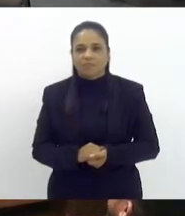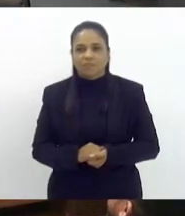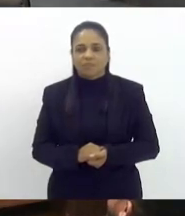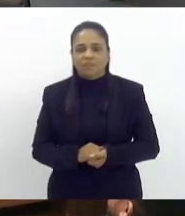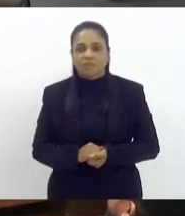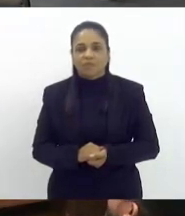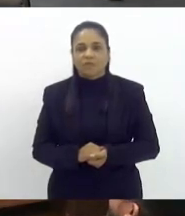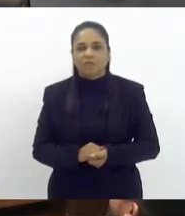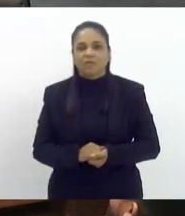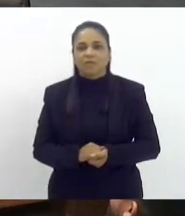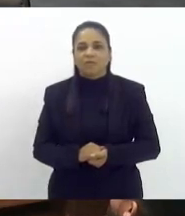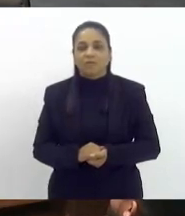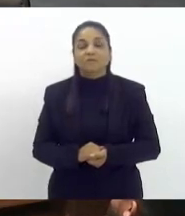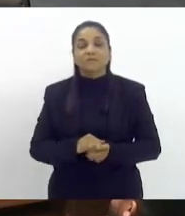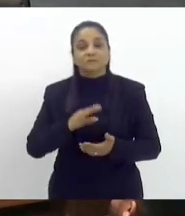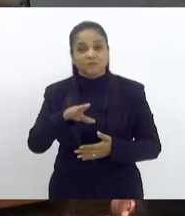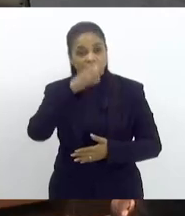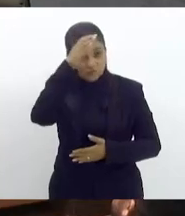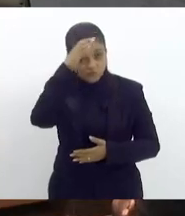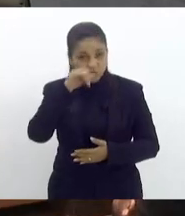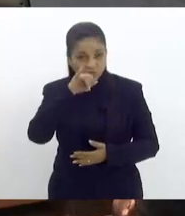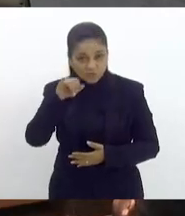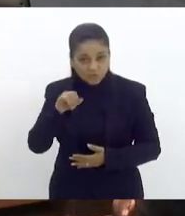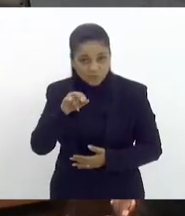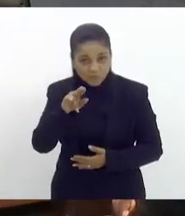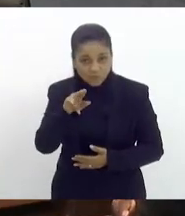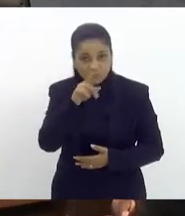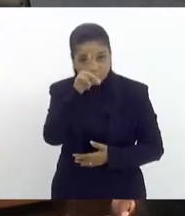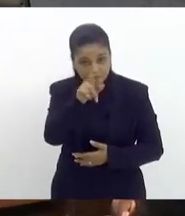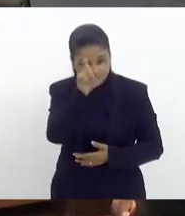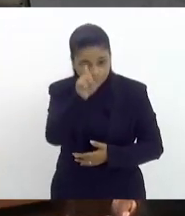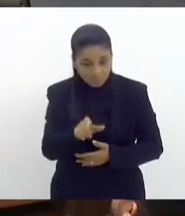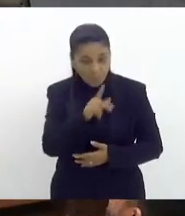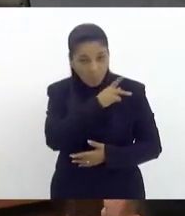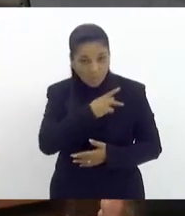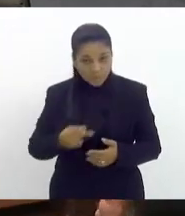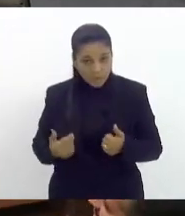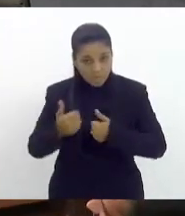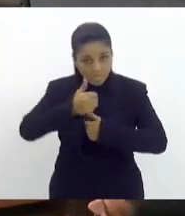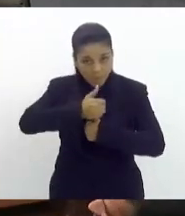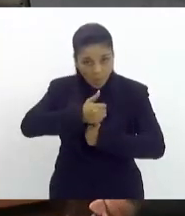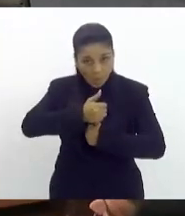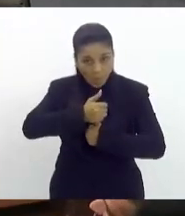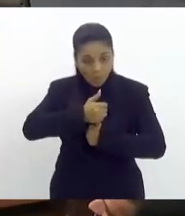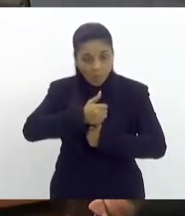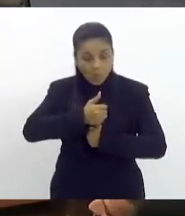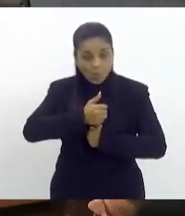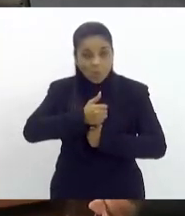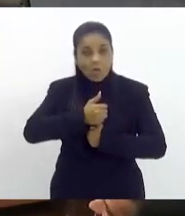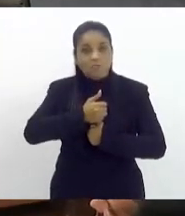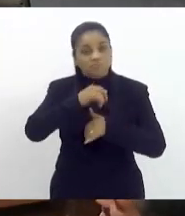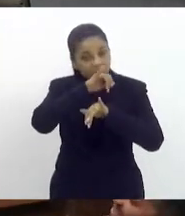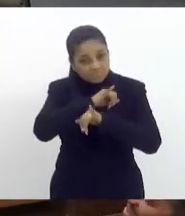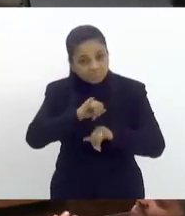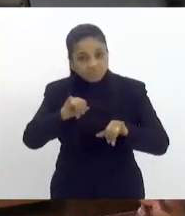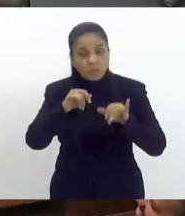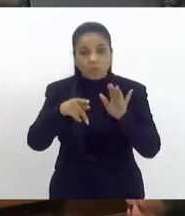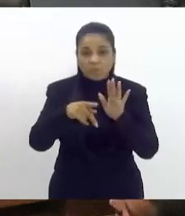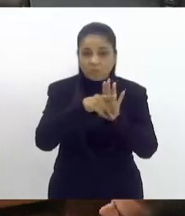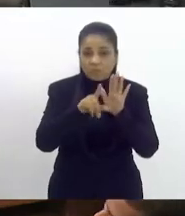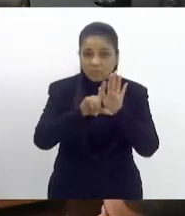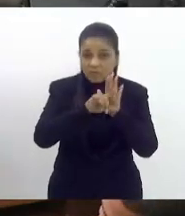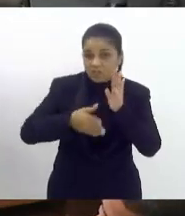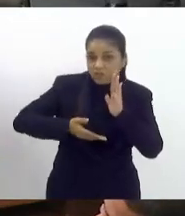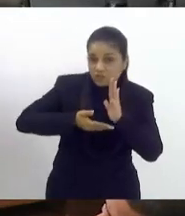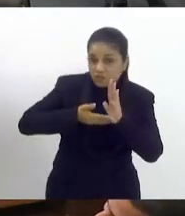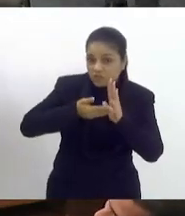Olha só tia Ju você você como presidente cantou o projeto retirou as emendas que